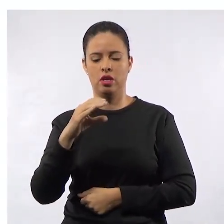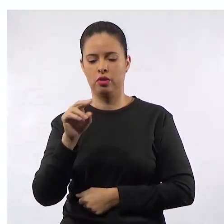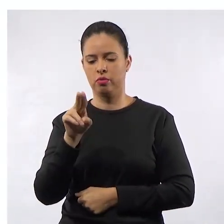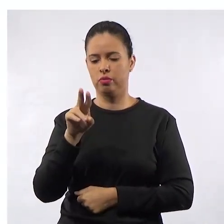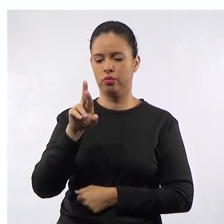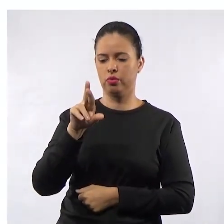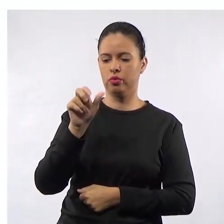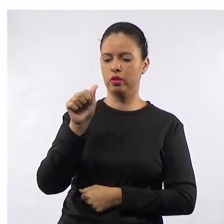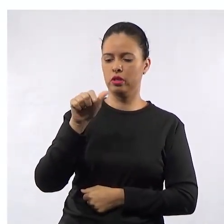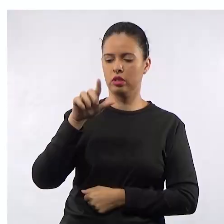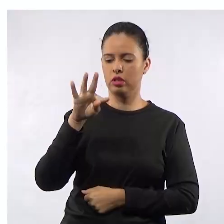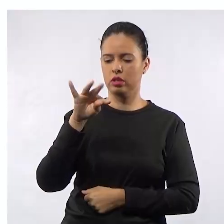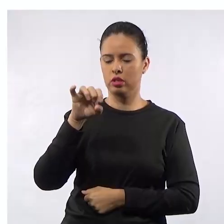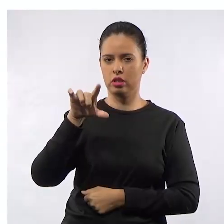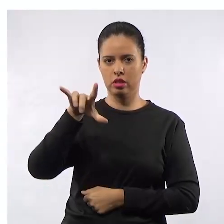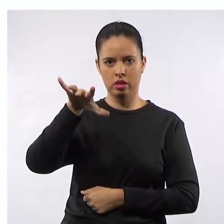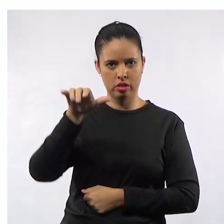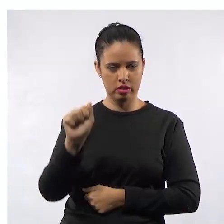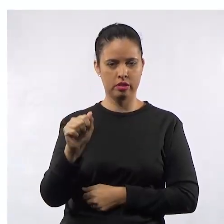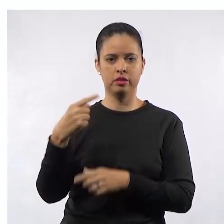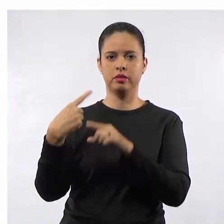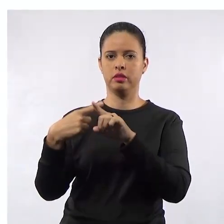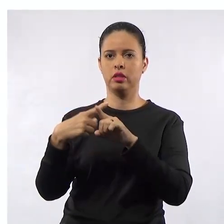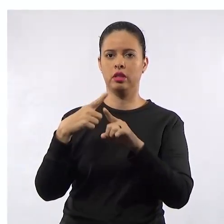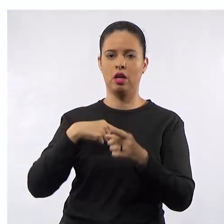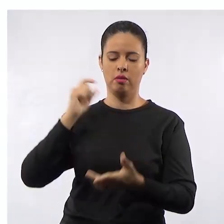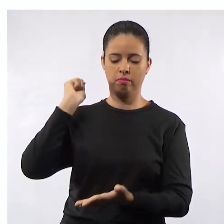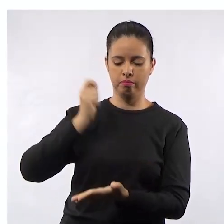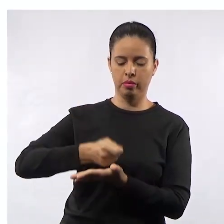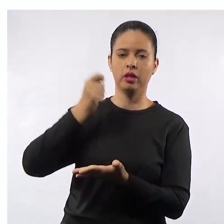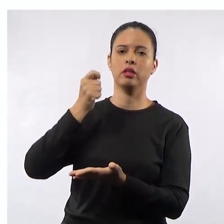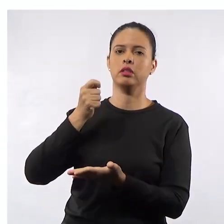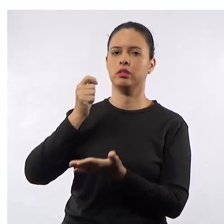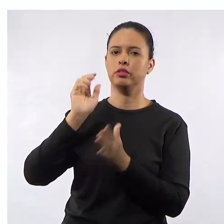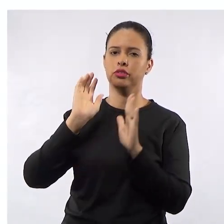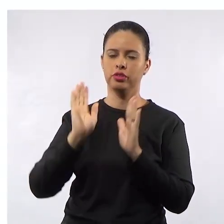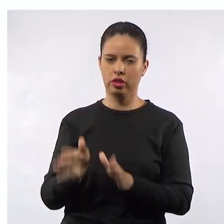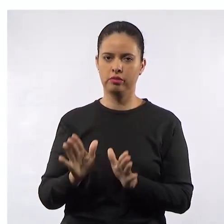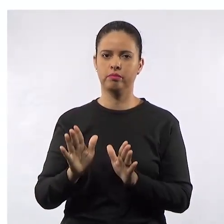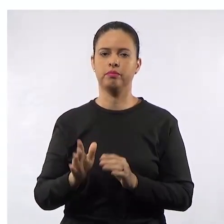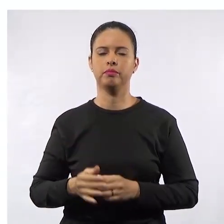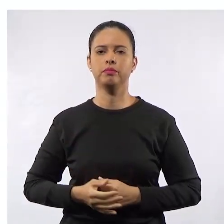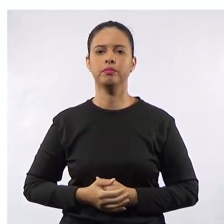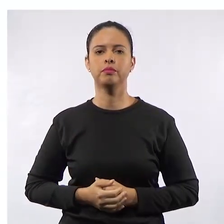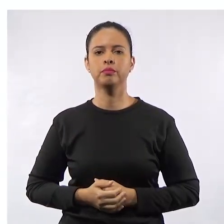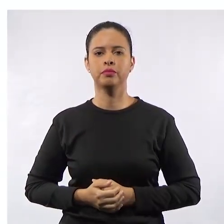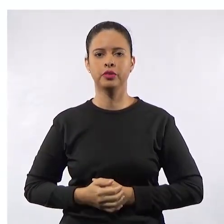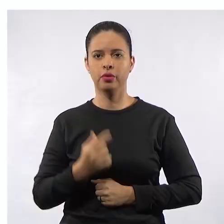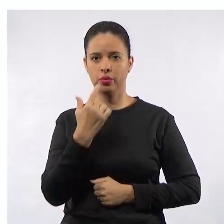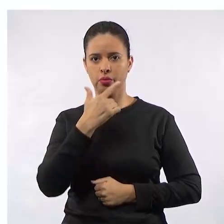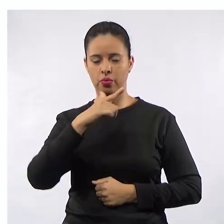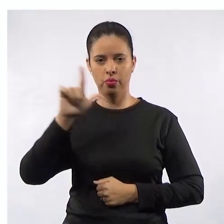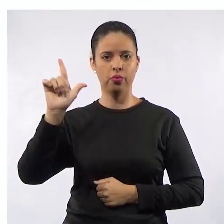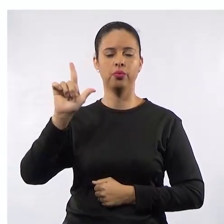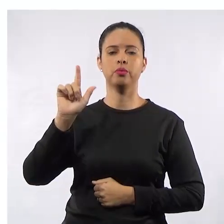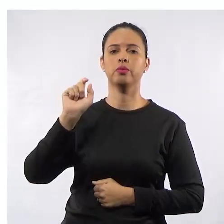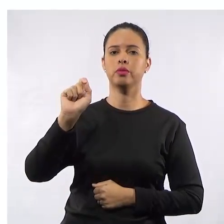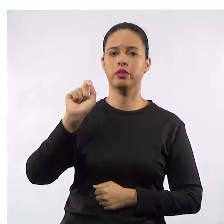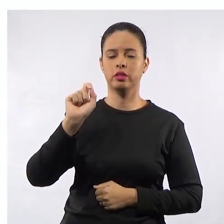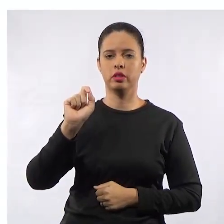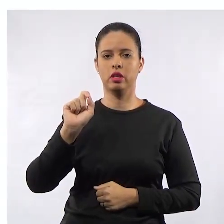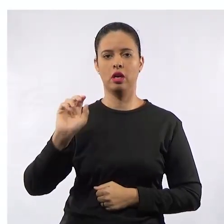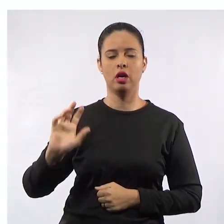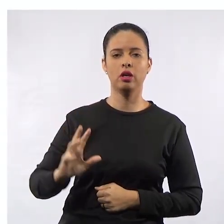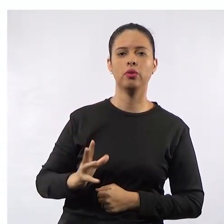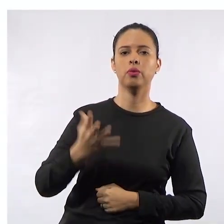daí pode ter a exclusão dos sócio Porque existe uma certeza de interdição por exemplo né outro motivo é